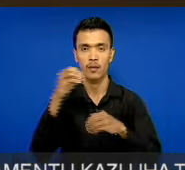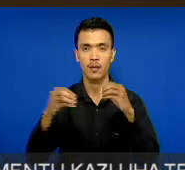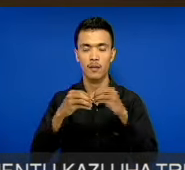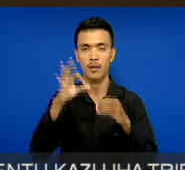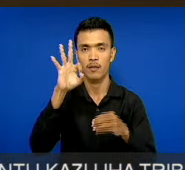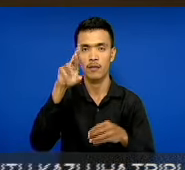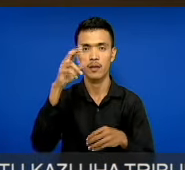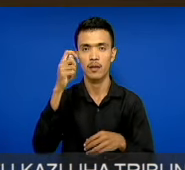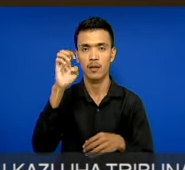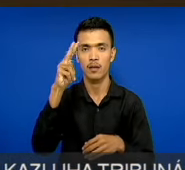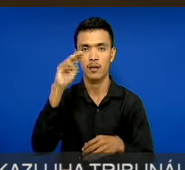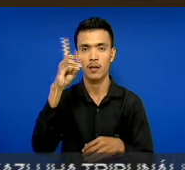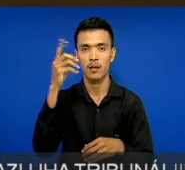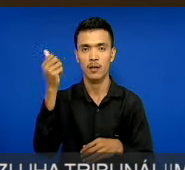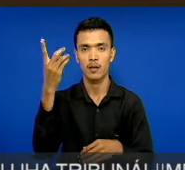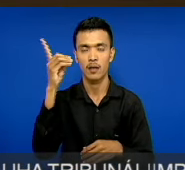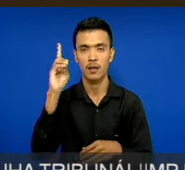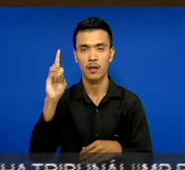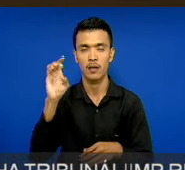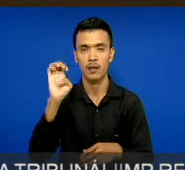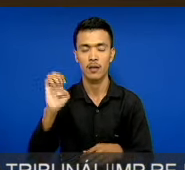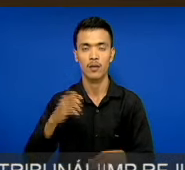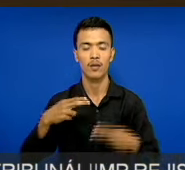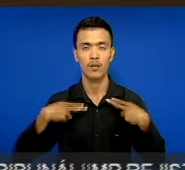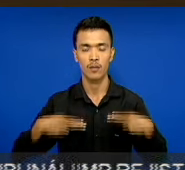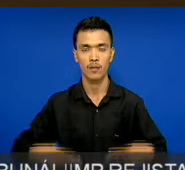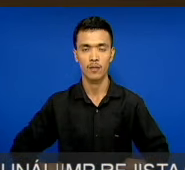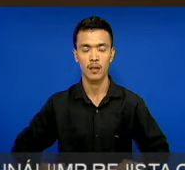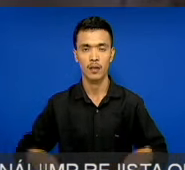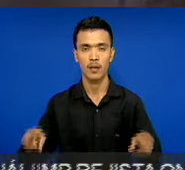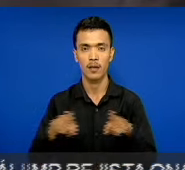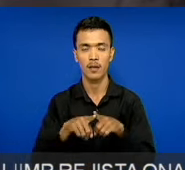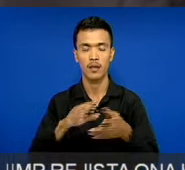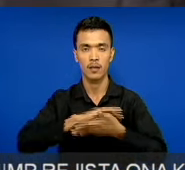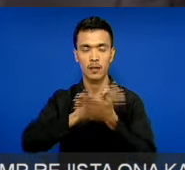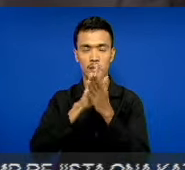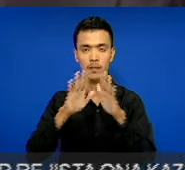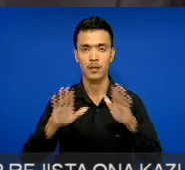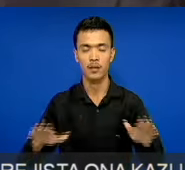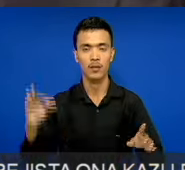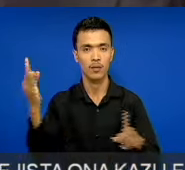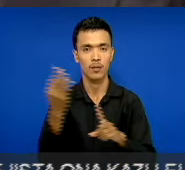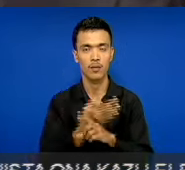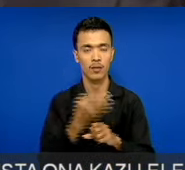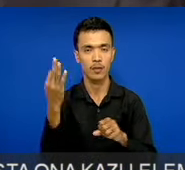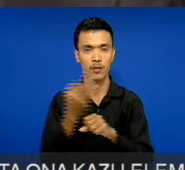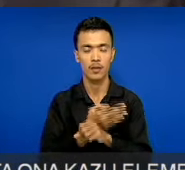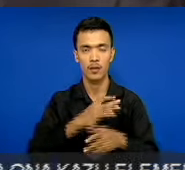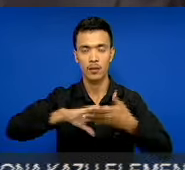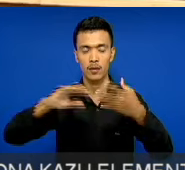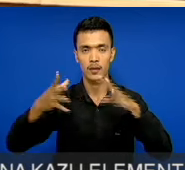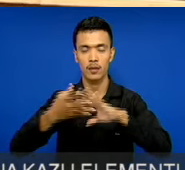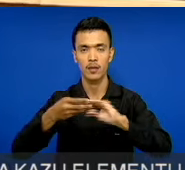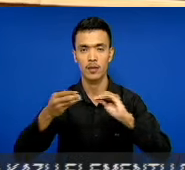humana por um mundo de paz e de vivência conjunta, documento histórico celebrado em Abu